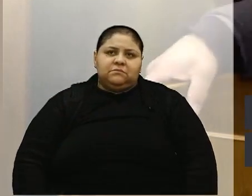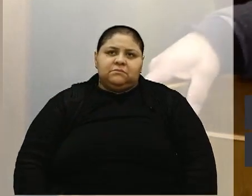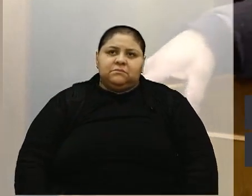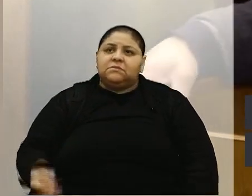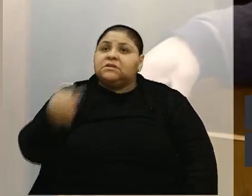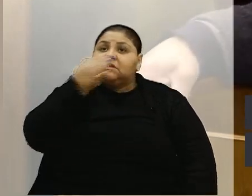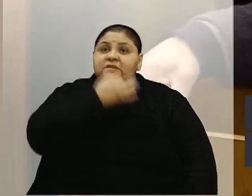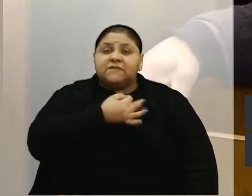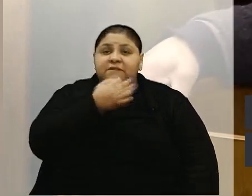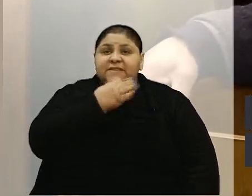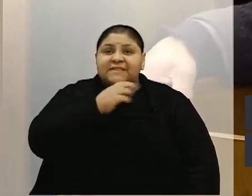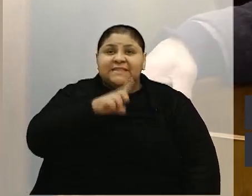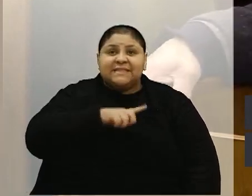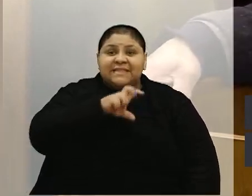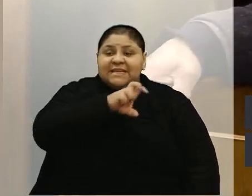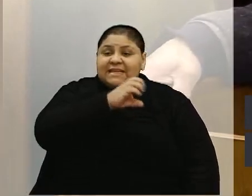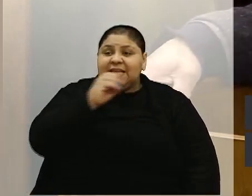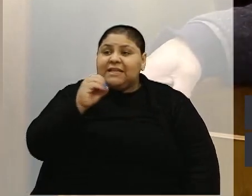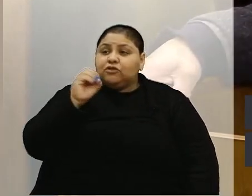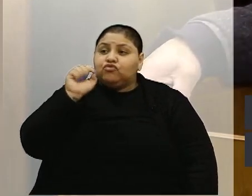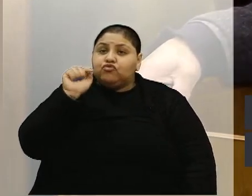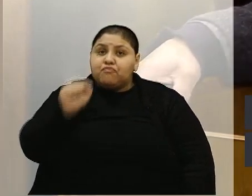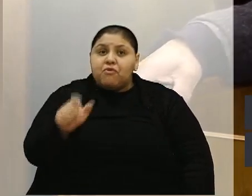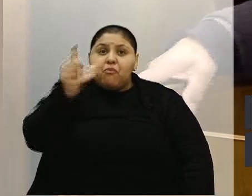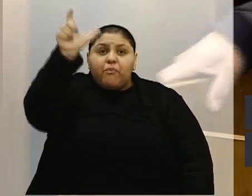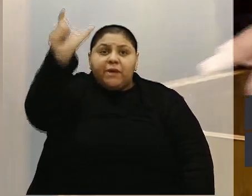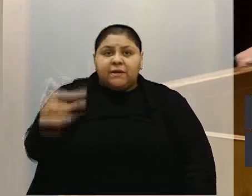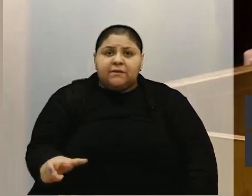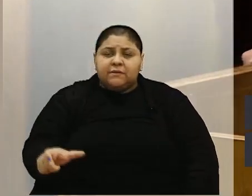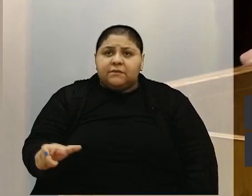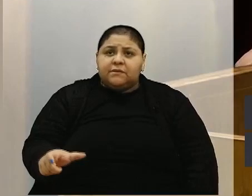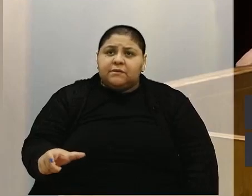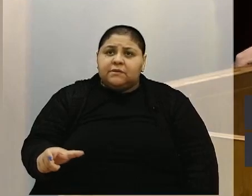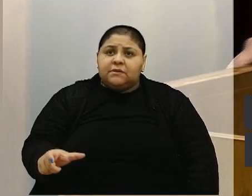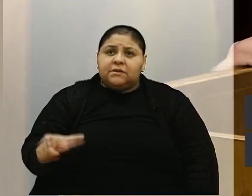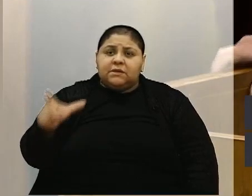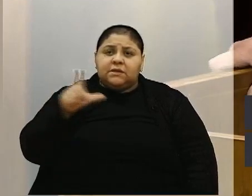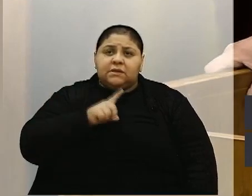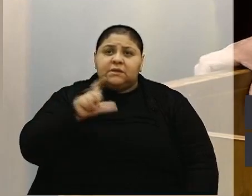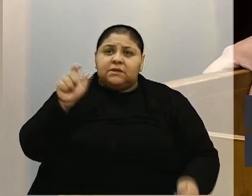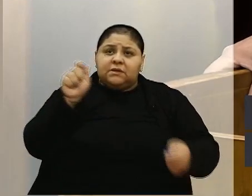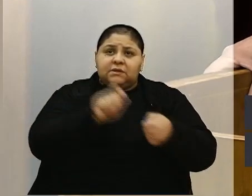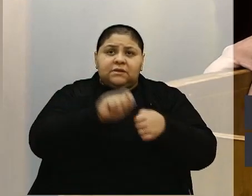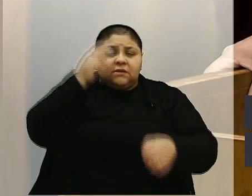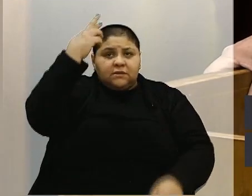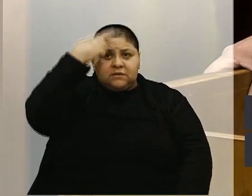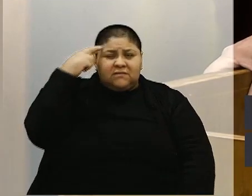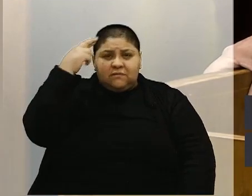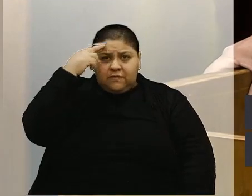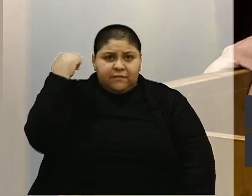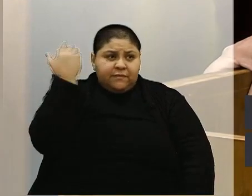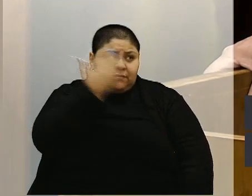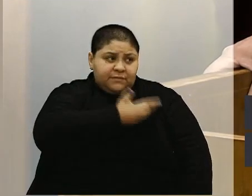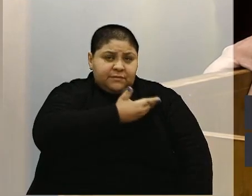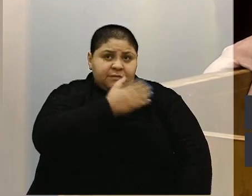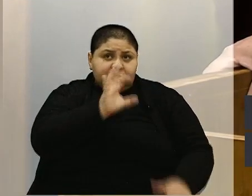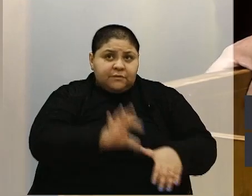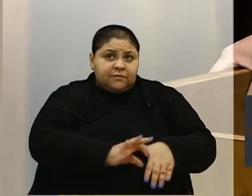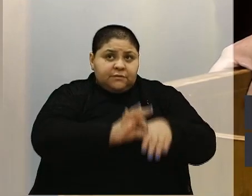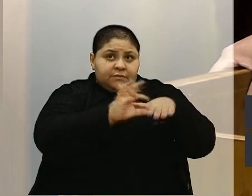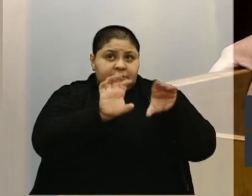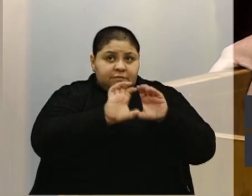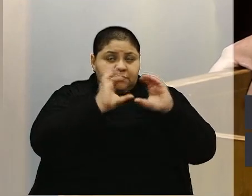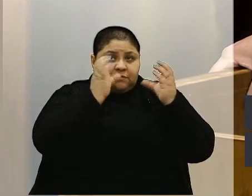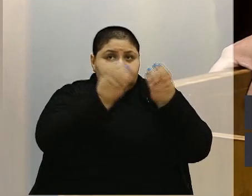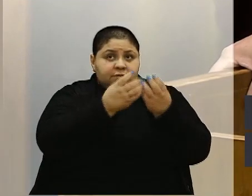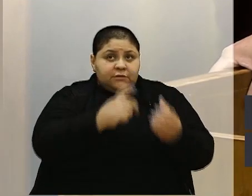Caxias tem 500 mil habitantes. Ou senão temos que fazer que nem Rafael Bueno, hein, Rafael? Meu líder comunitário e presidente